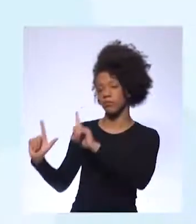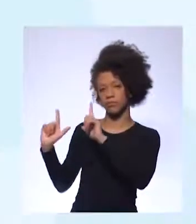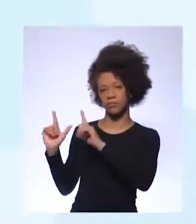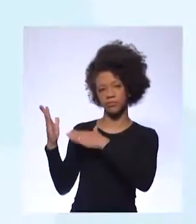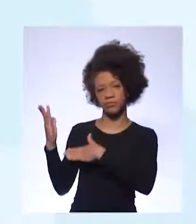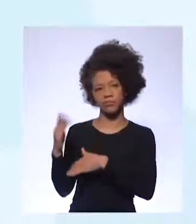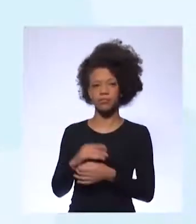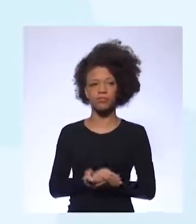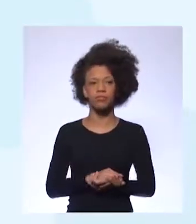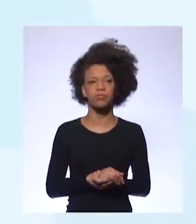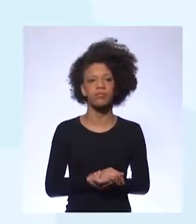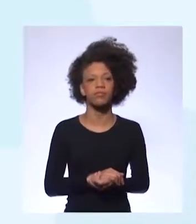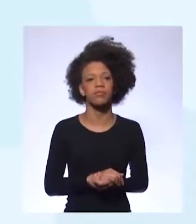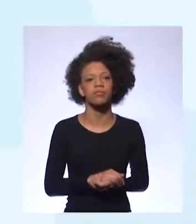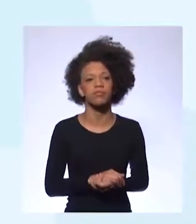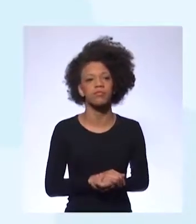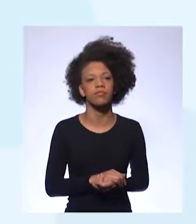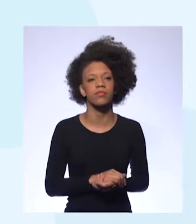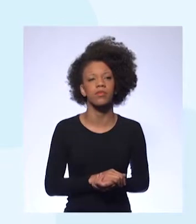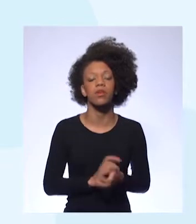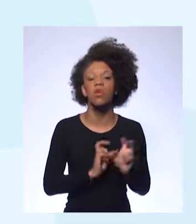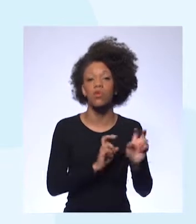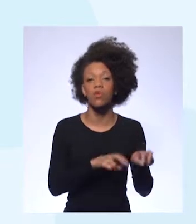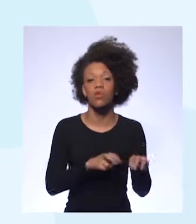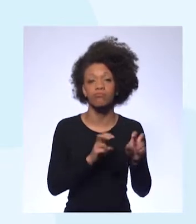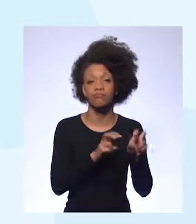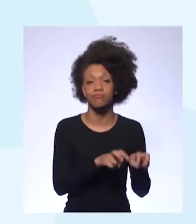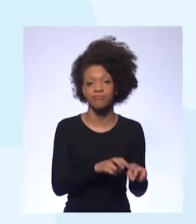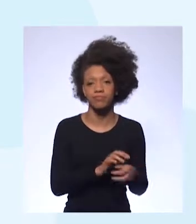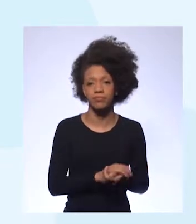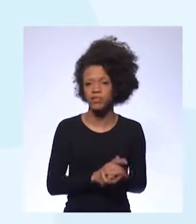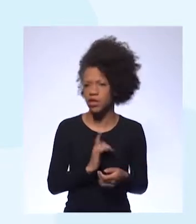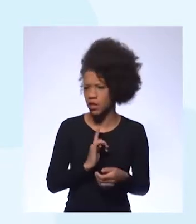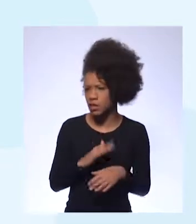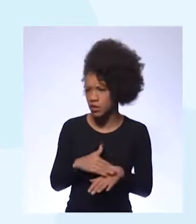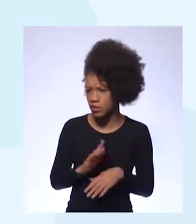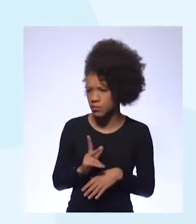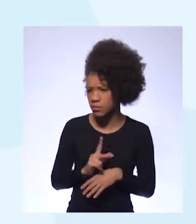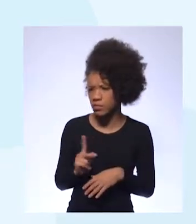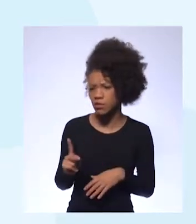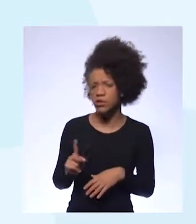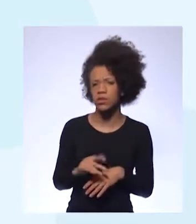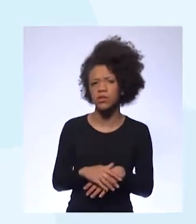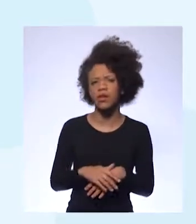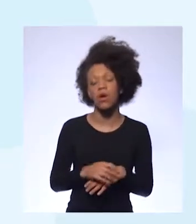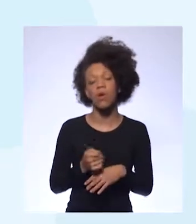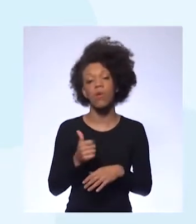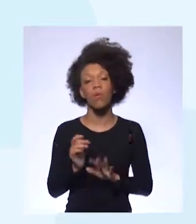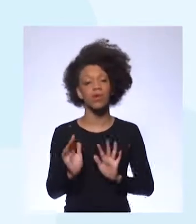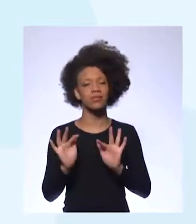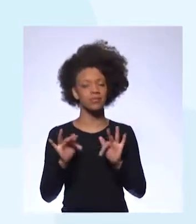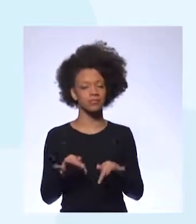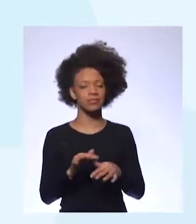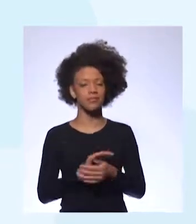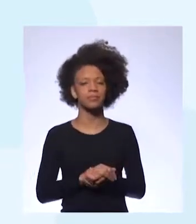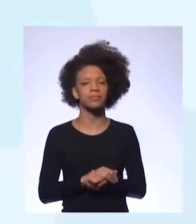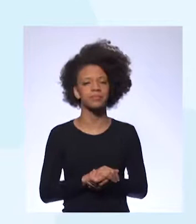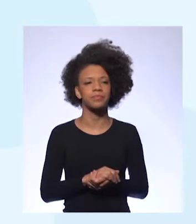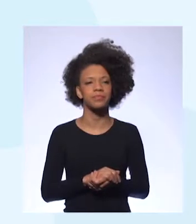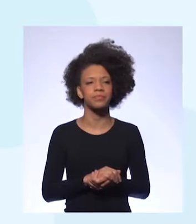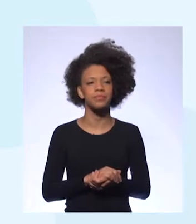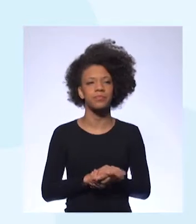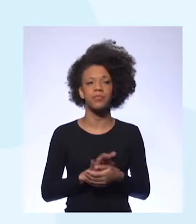vocês dura alização tem mais aí pronto gente estamos coloca não sei falar o quê que tem